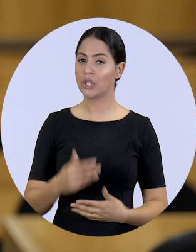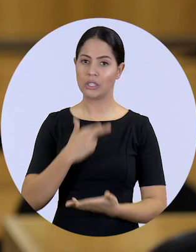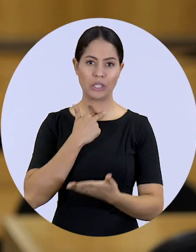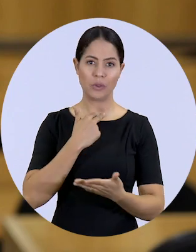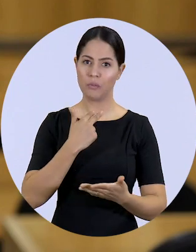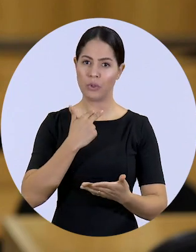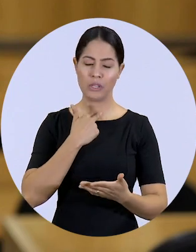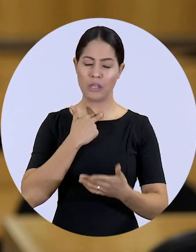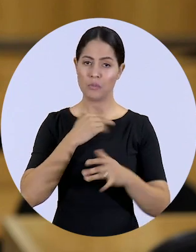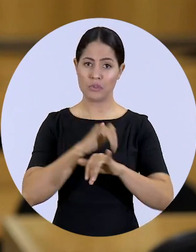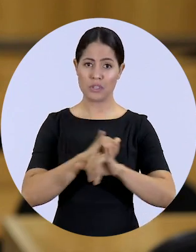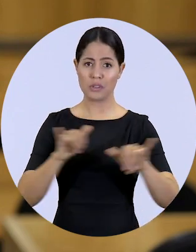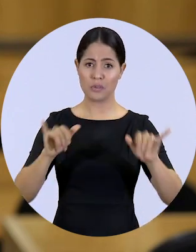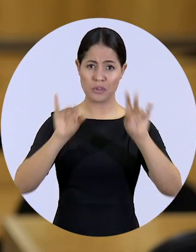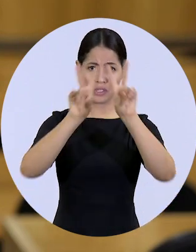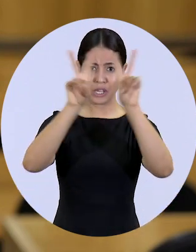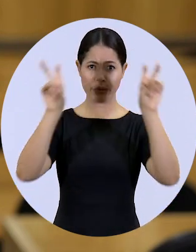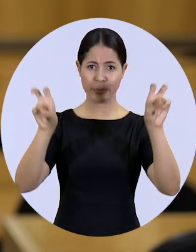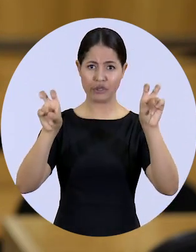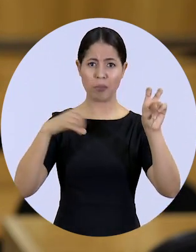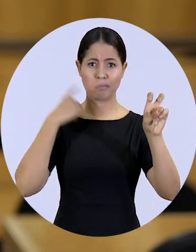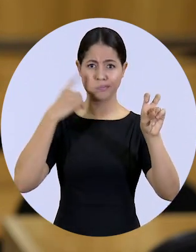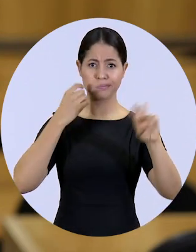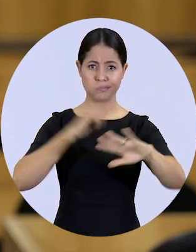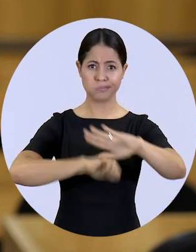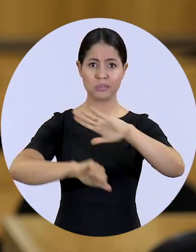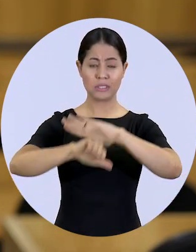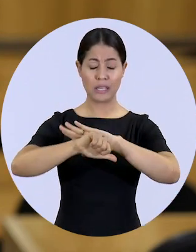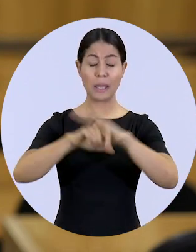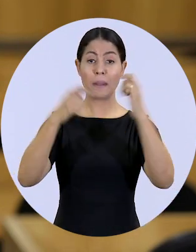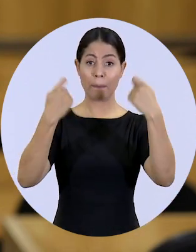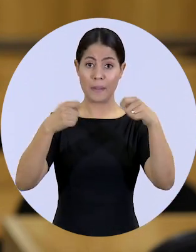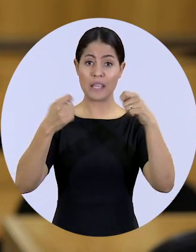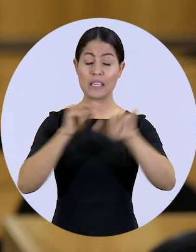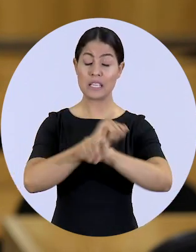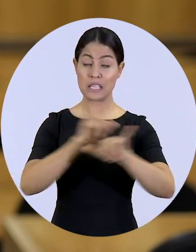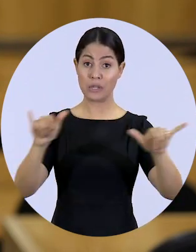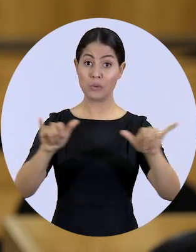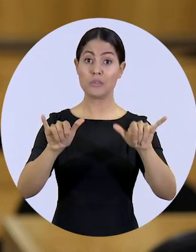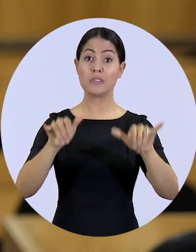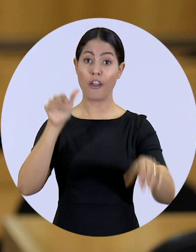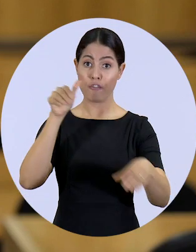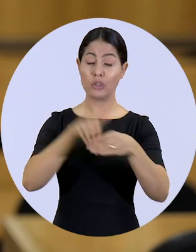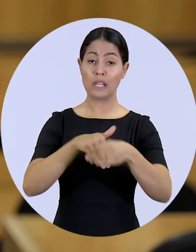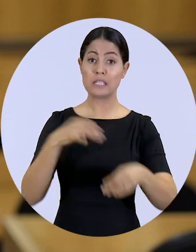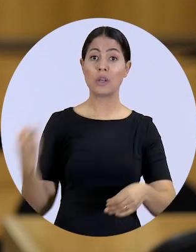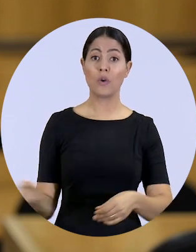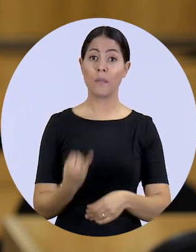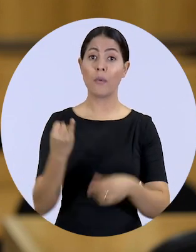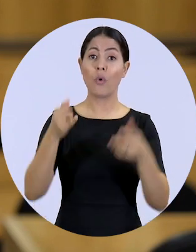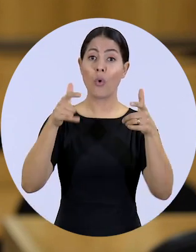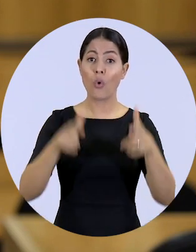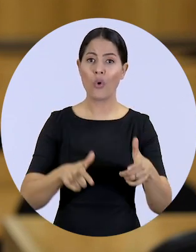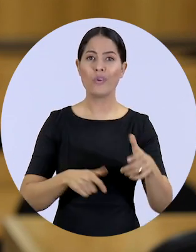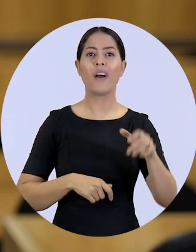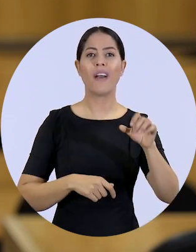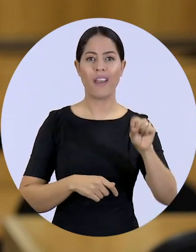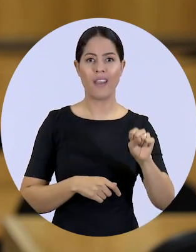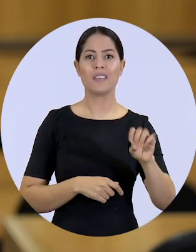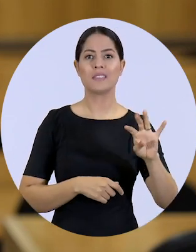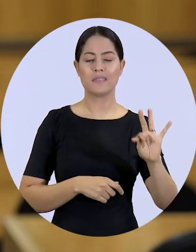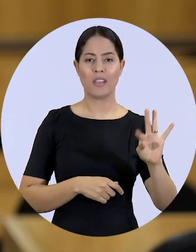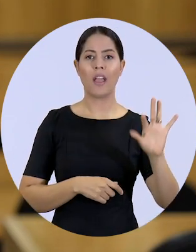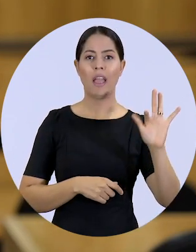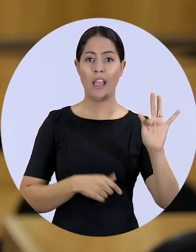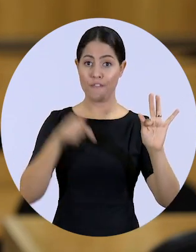Não podemos falar sobre a advocacia criminalista sem comentarmos uma votação importante no Supremo Tribunal